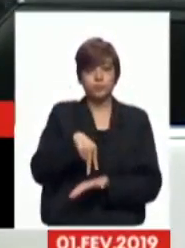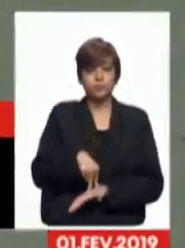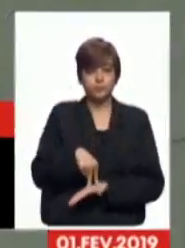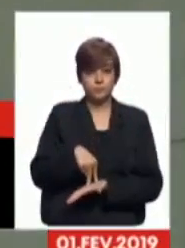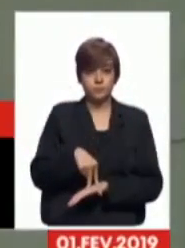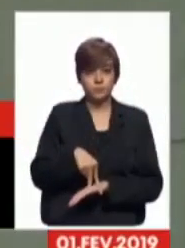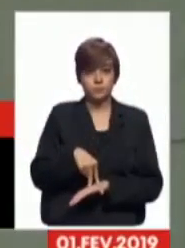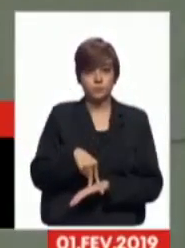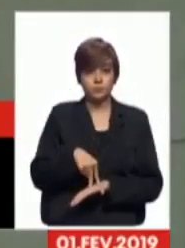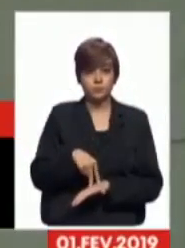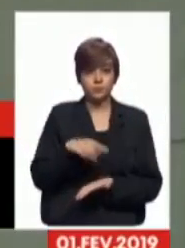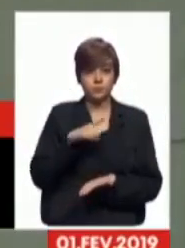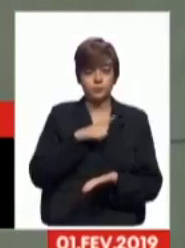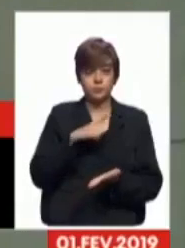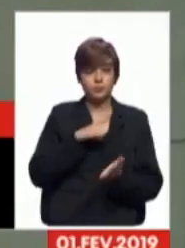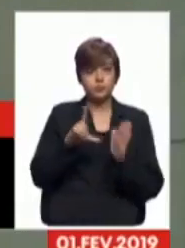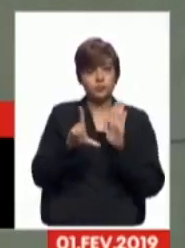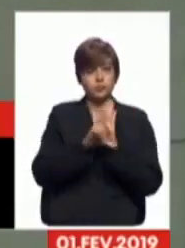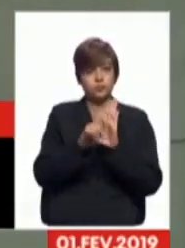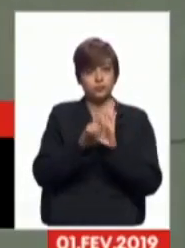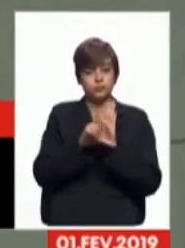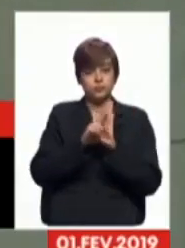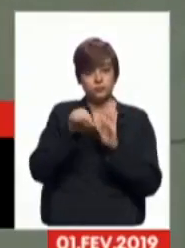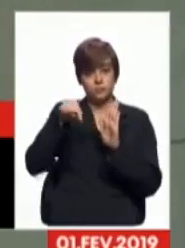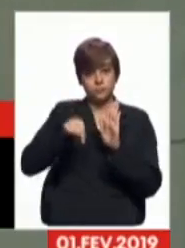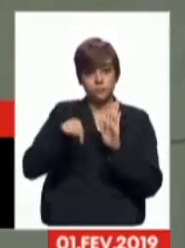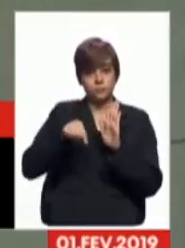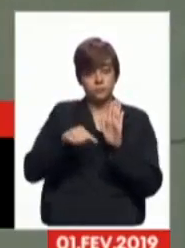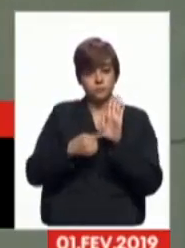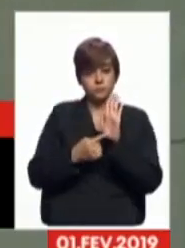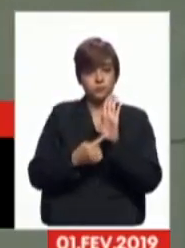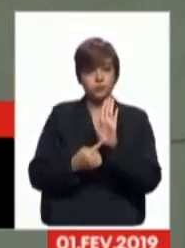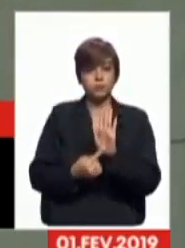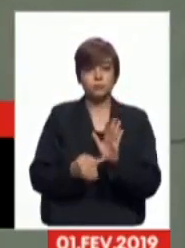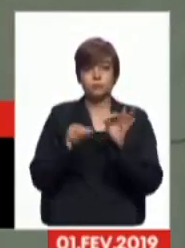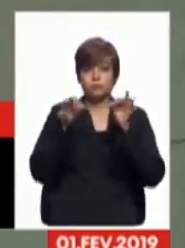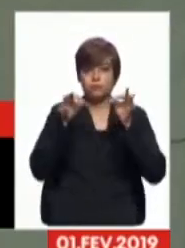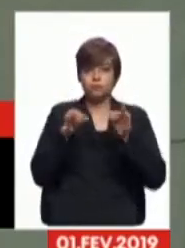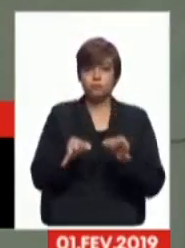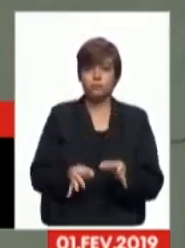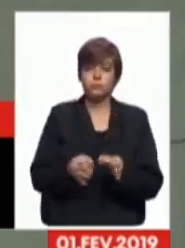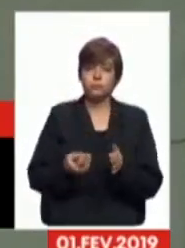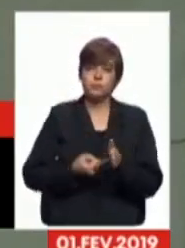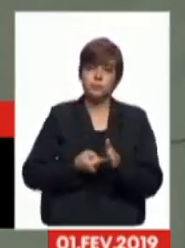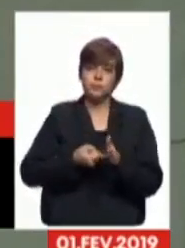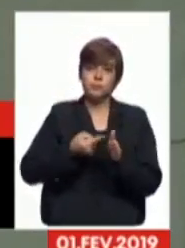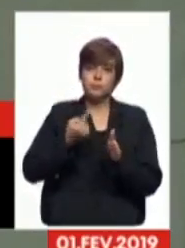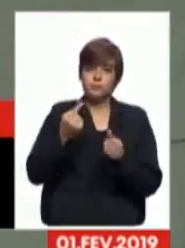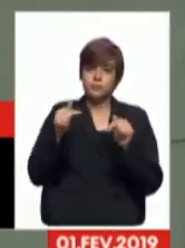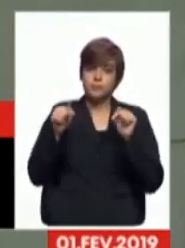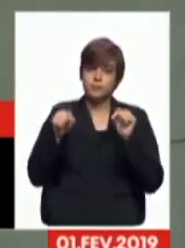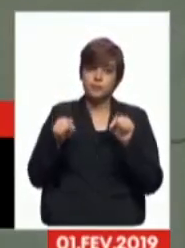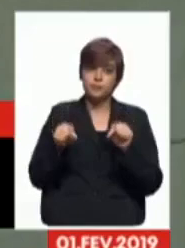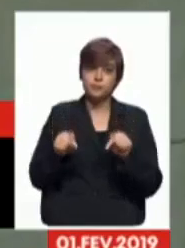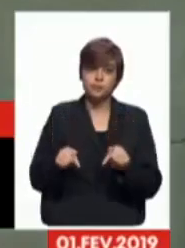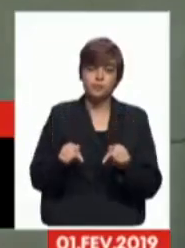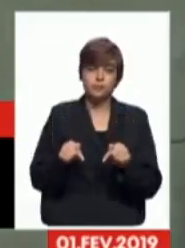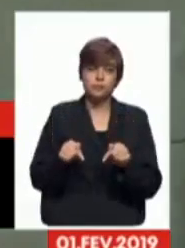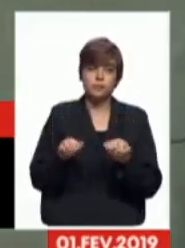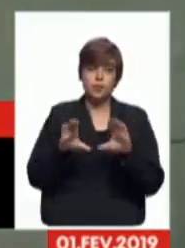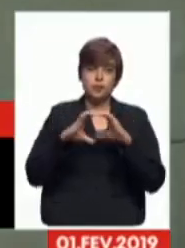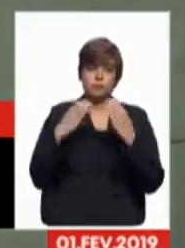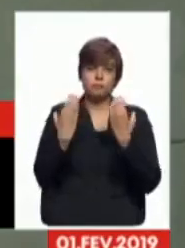da 19ª Legislatura da Assembleia Legislativa e de sua primeira sessão legislativa ordinária.